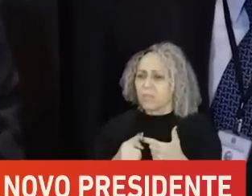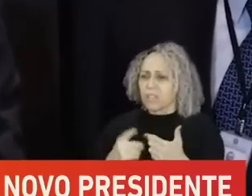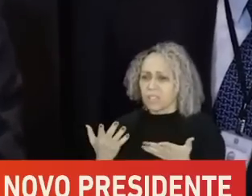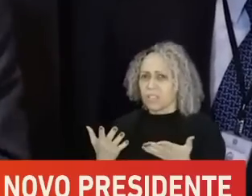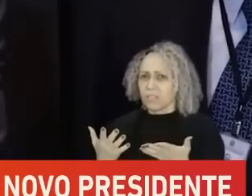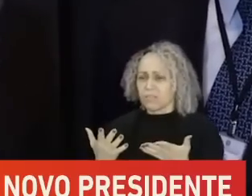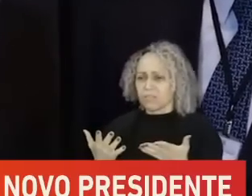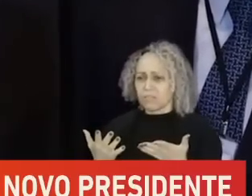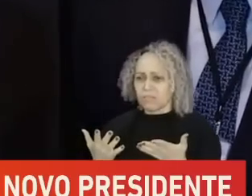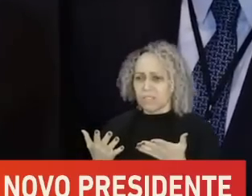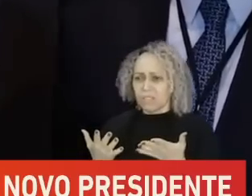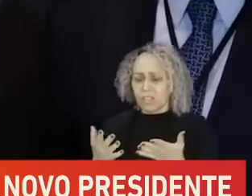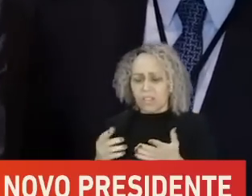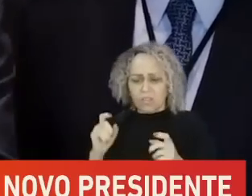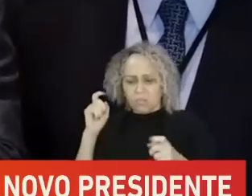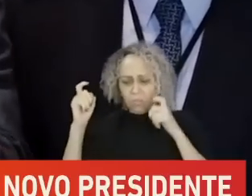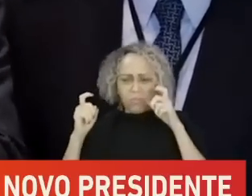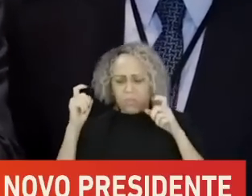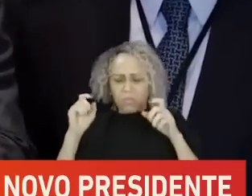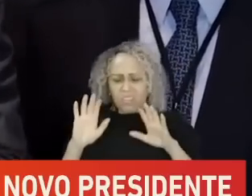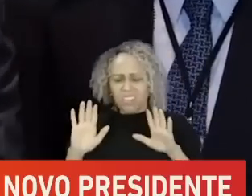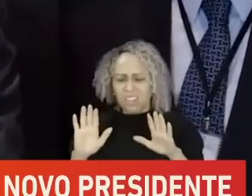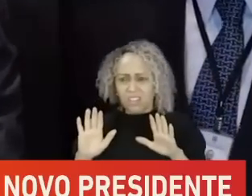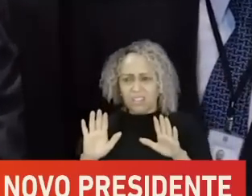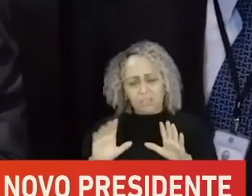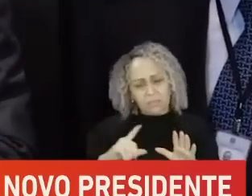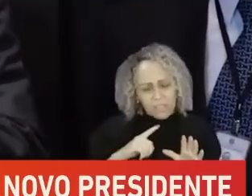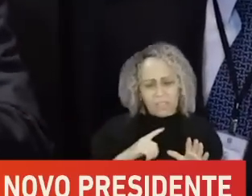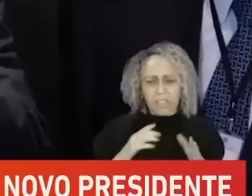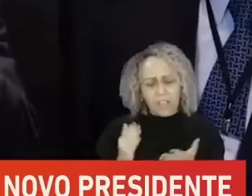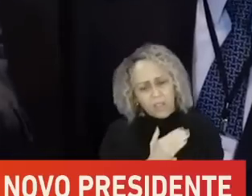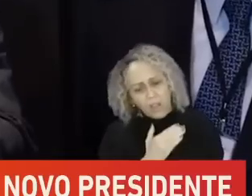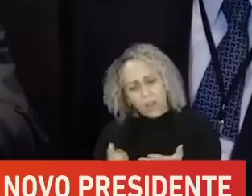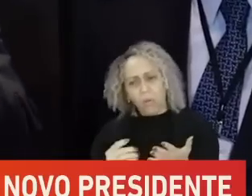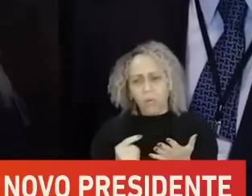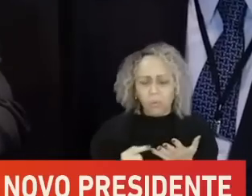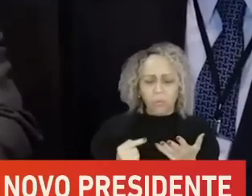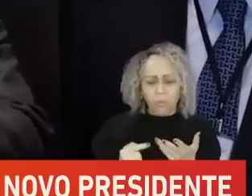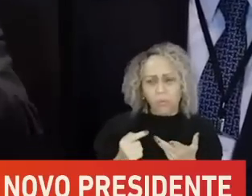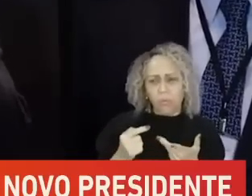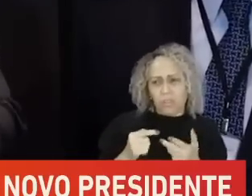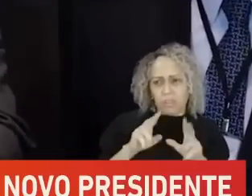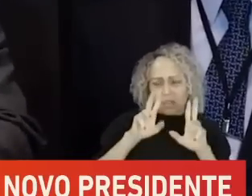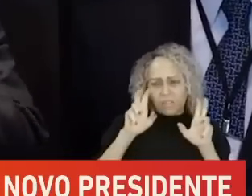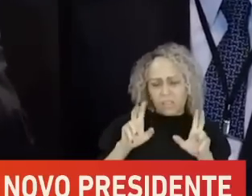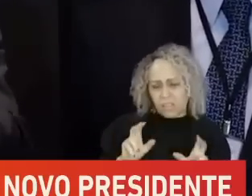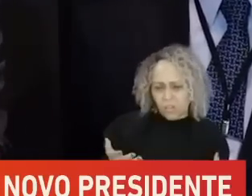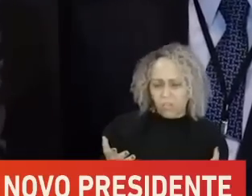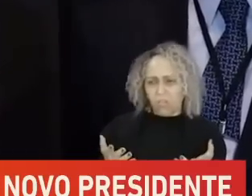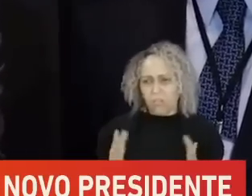modelo. Vai ser muito importante a gente entender qual vai ser esse discurso do Mercadante. Eu estou curioso saindo daqui depois de ouvir o que ele vai falar.